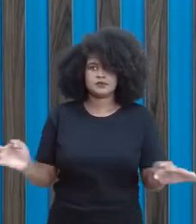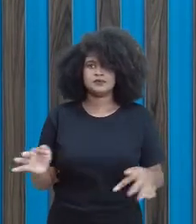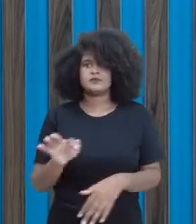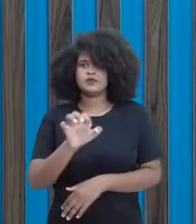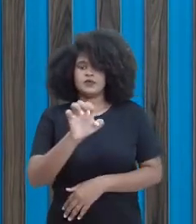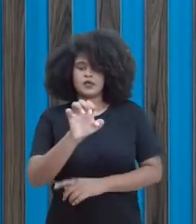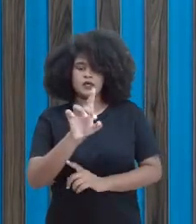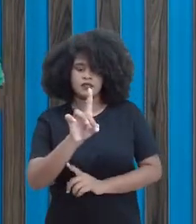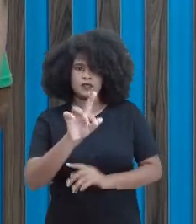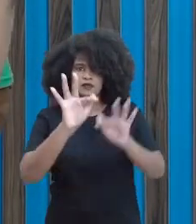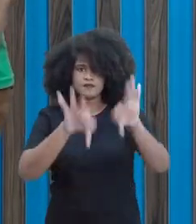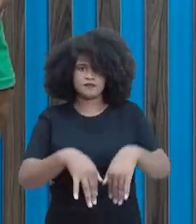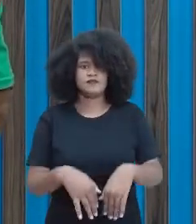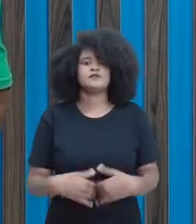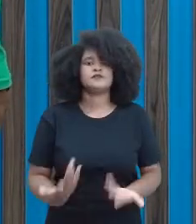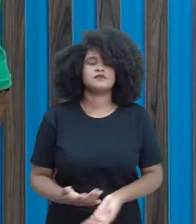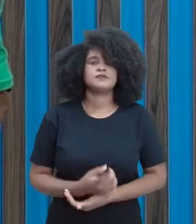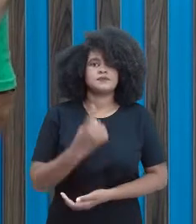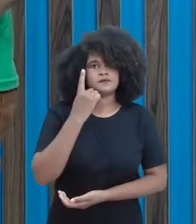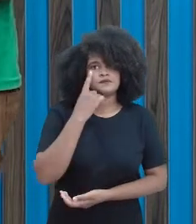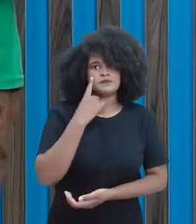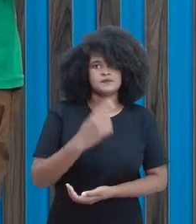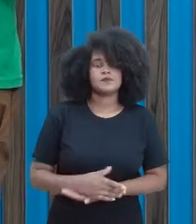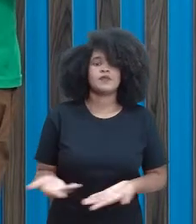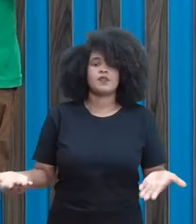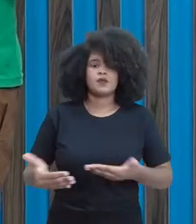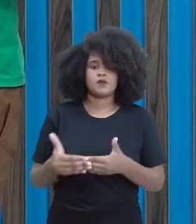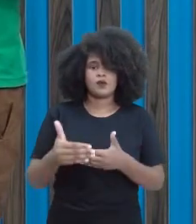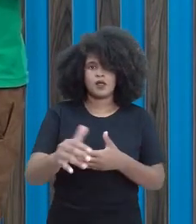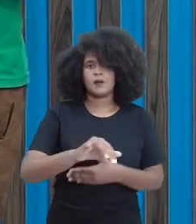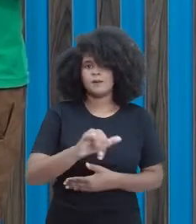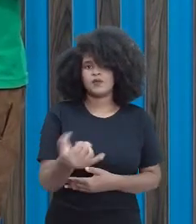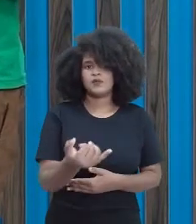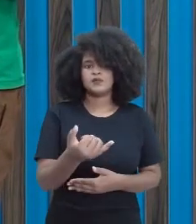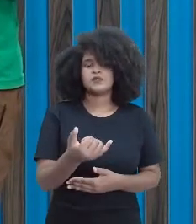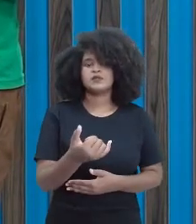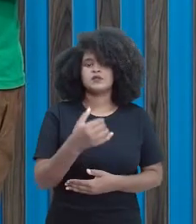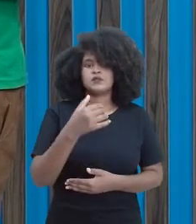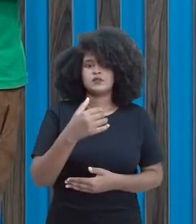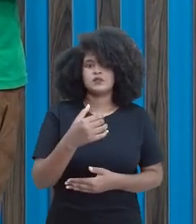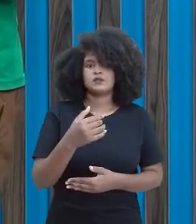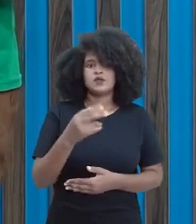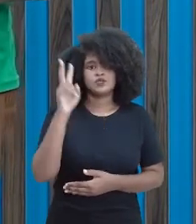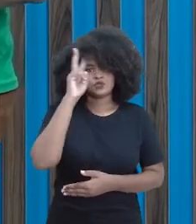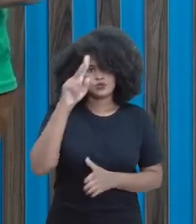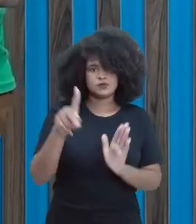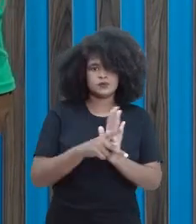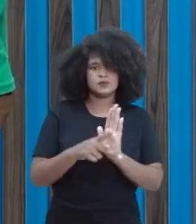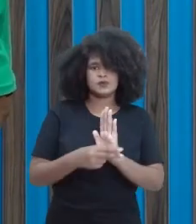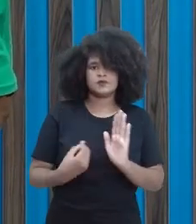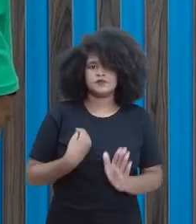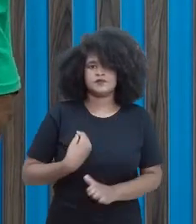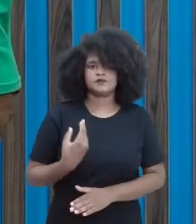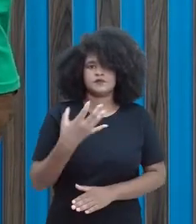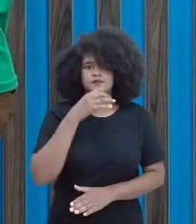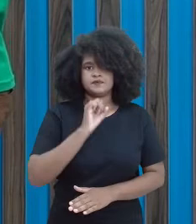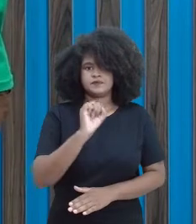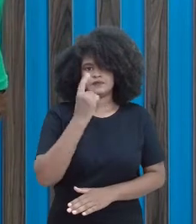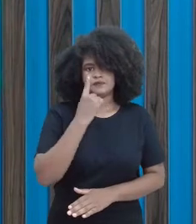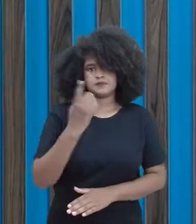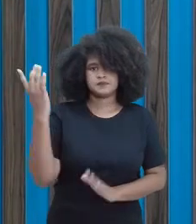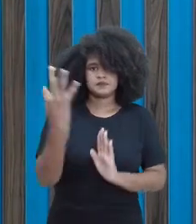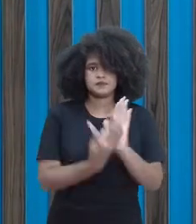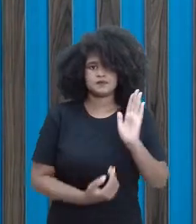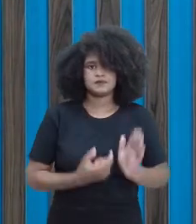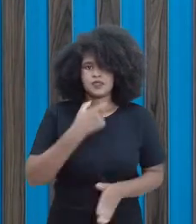aqui. Vamos lá. Seguindo ainda, aproveitando a biografia de Paulo Freire para a gente praticar o nosso assunto, gente. Ó. His mother was